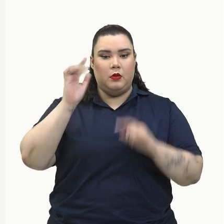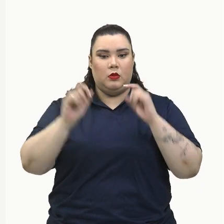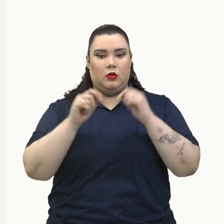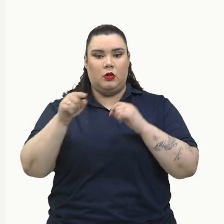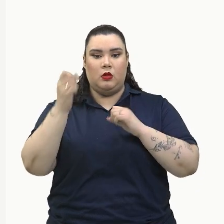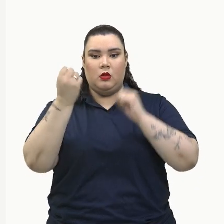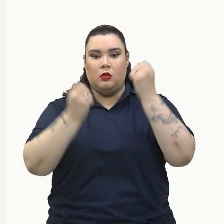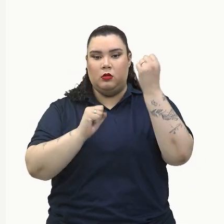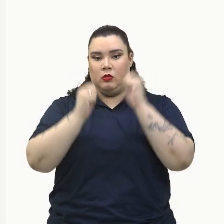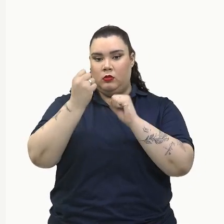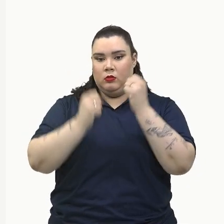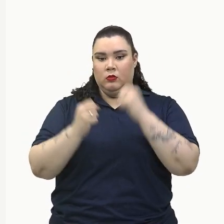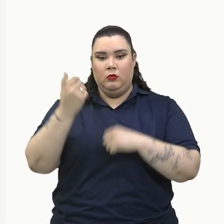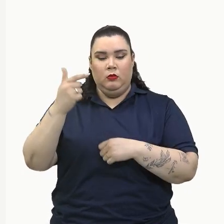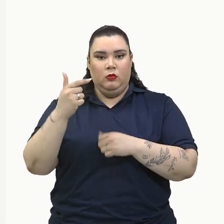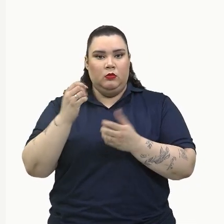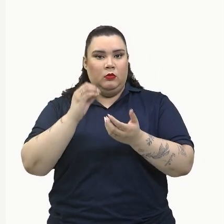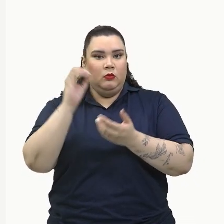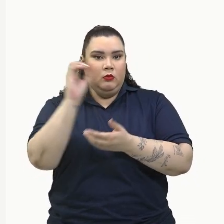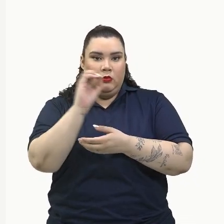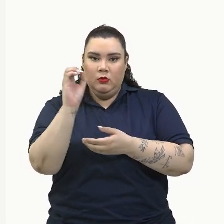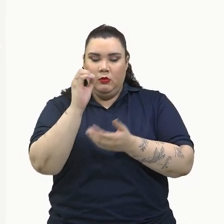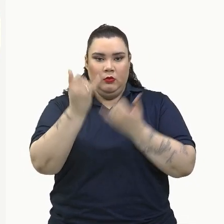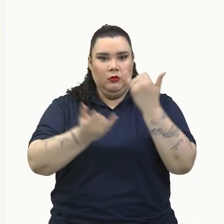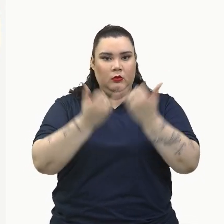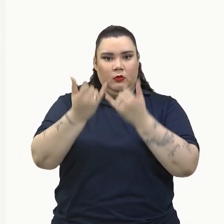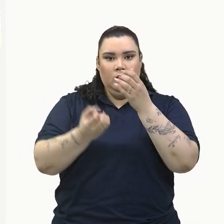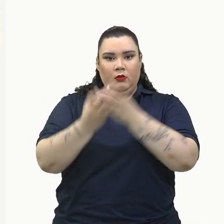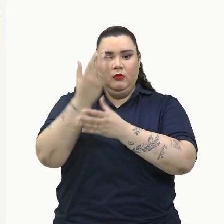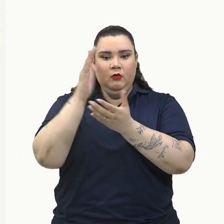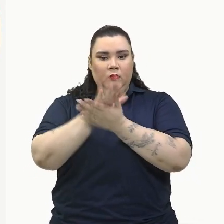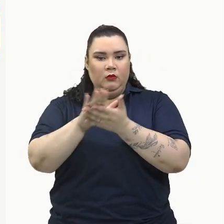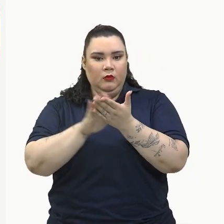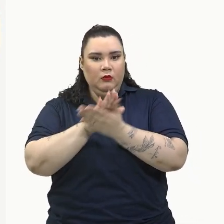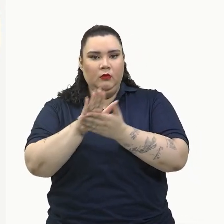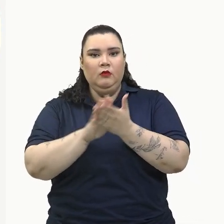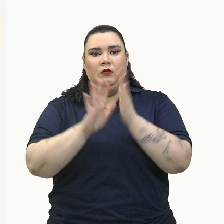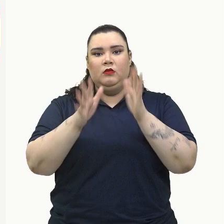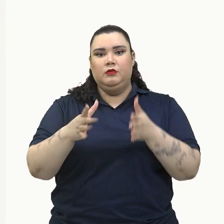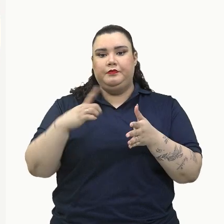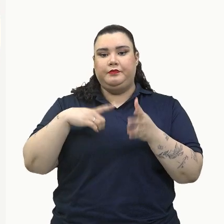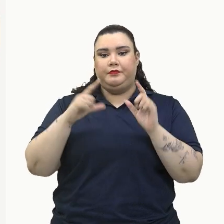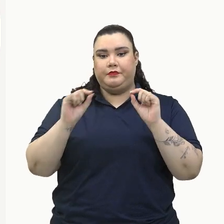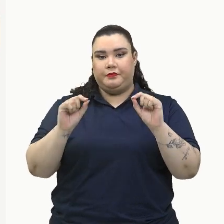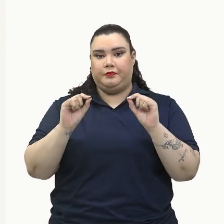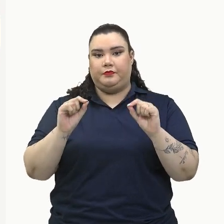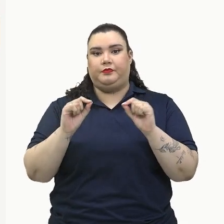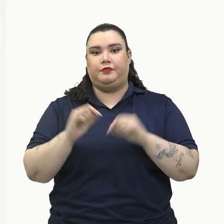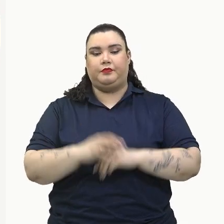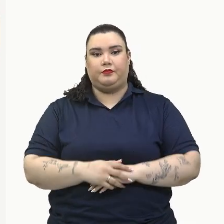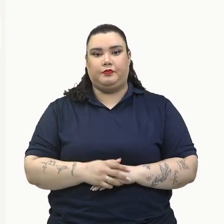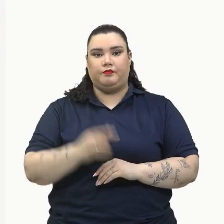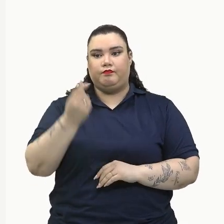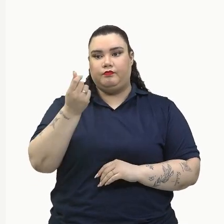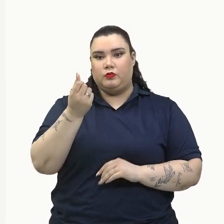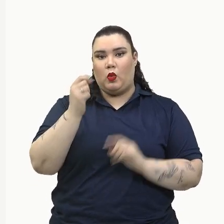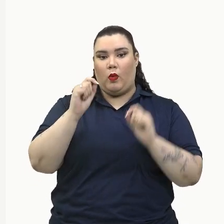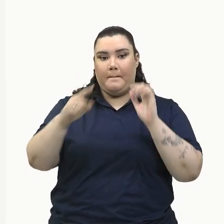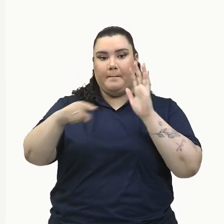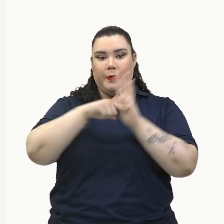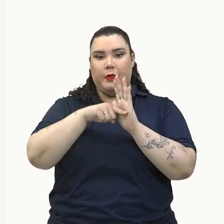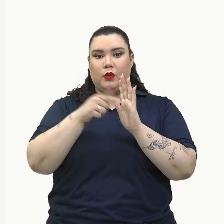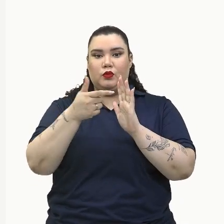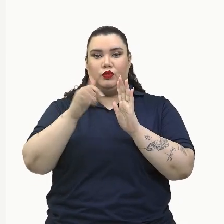fábrica não produziu nenhum brinquedo, ele já teria um prejuízo de quanto? Menos 20, né?